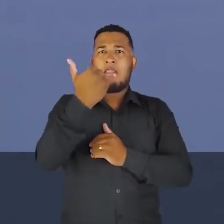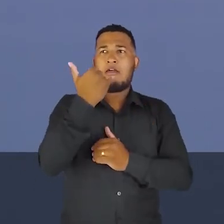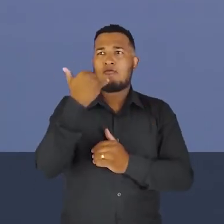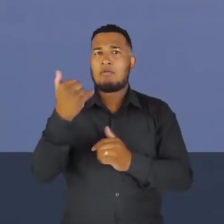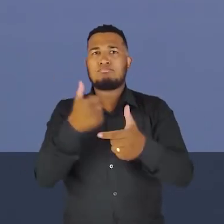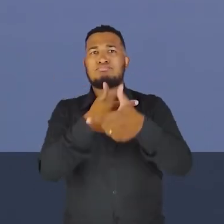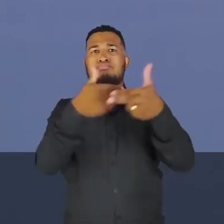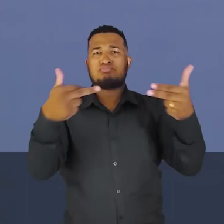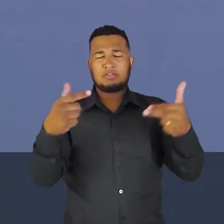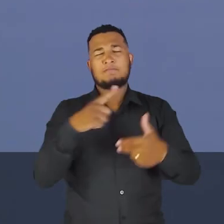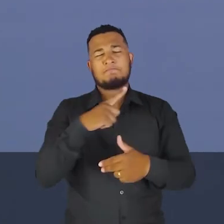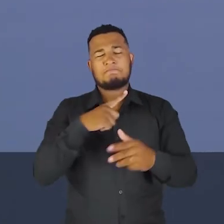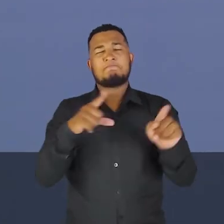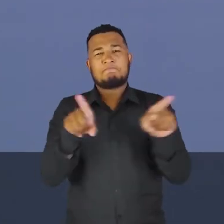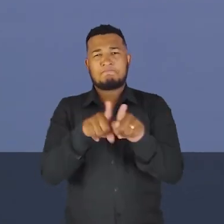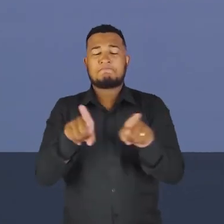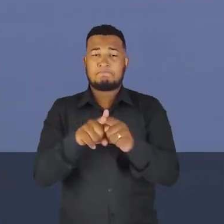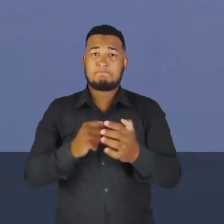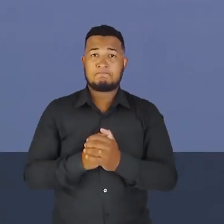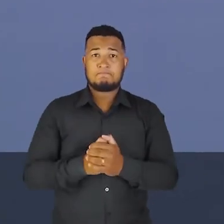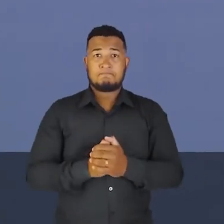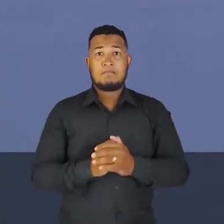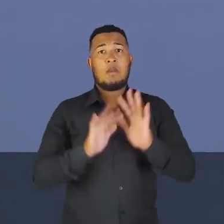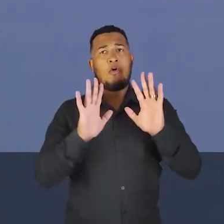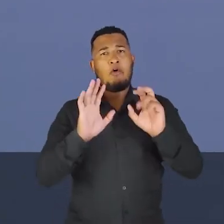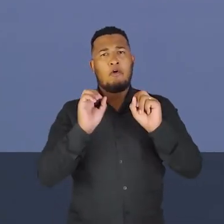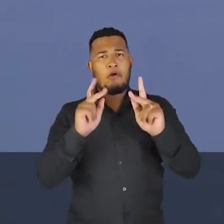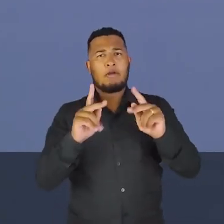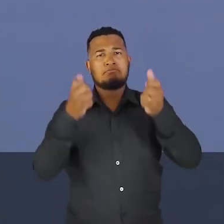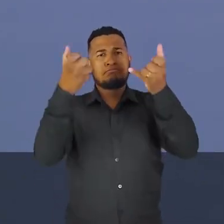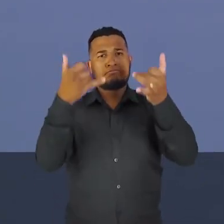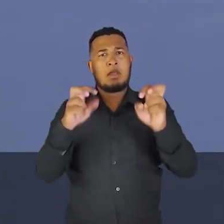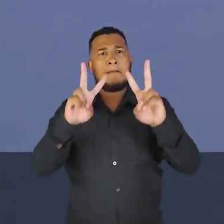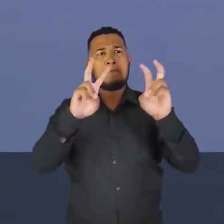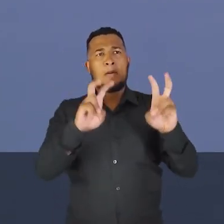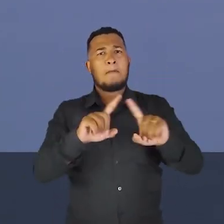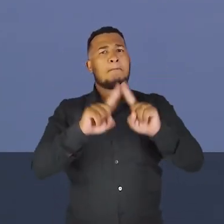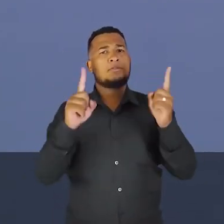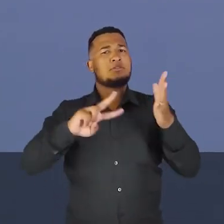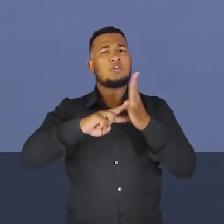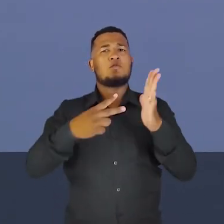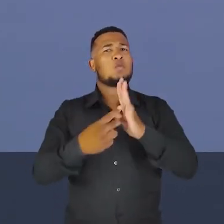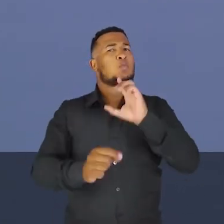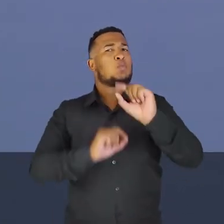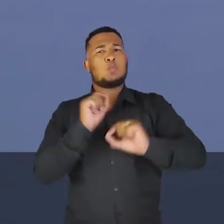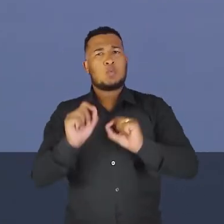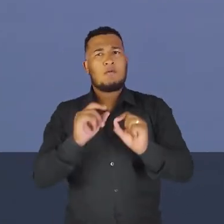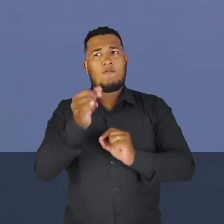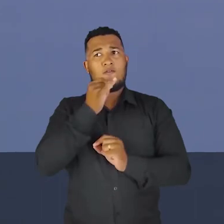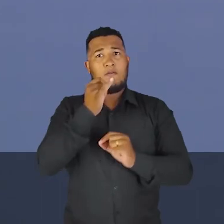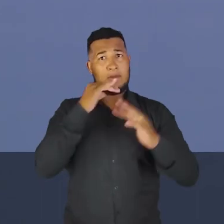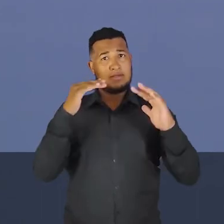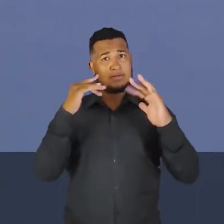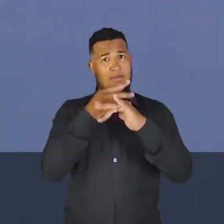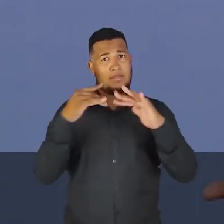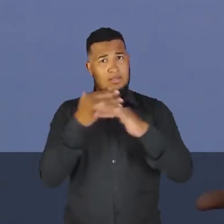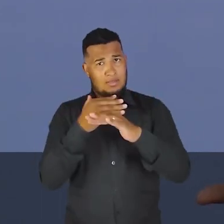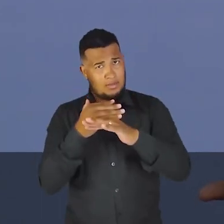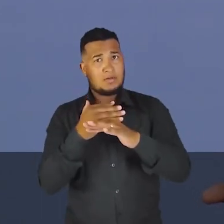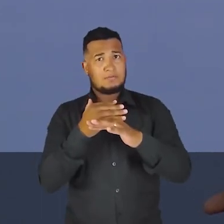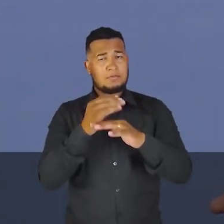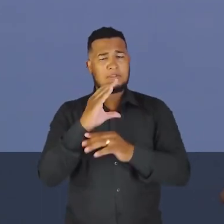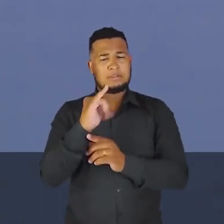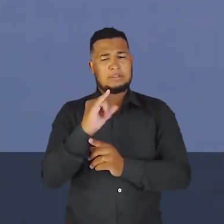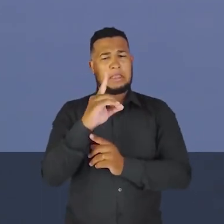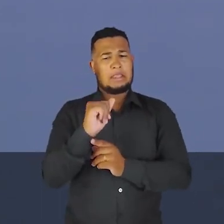ok? Mas aí, a gente está falando muito sobre isso, mas o que significa então, gente? A cidade. Qual que é a definição de